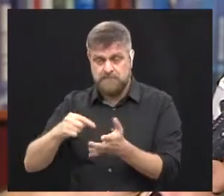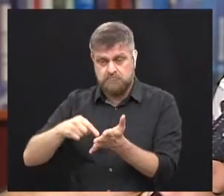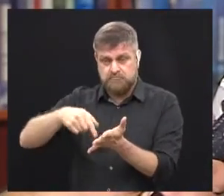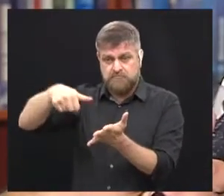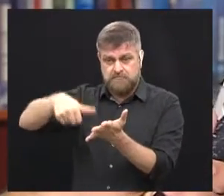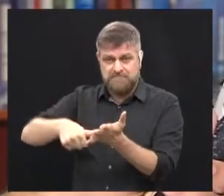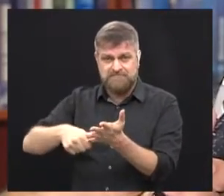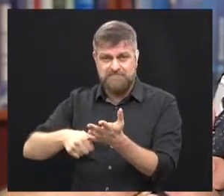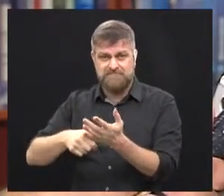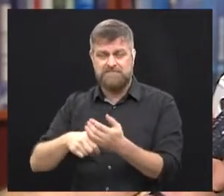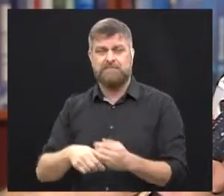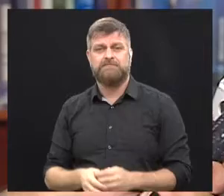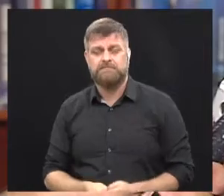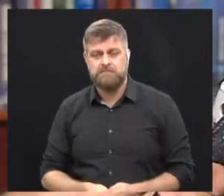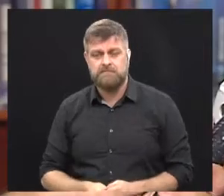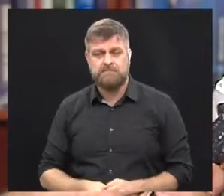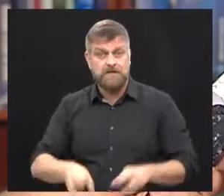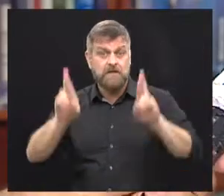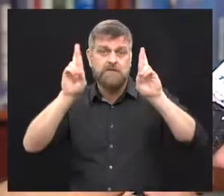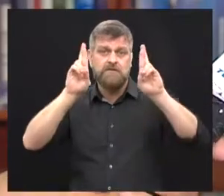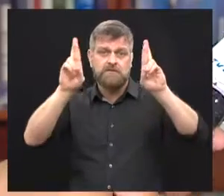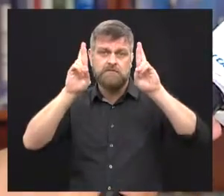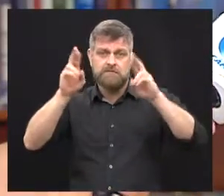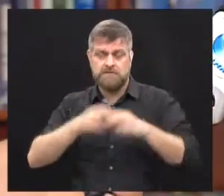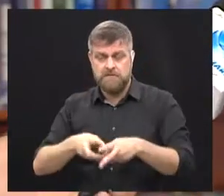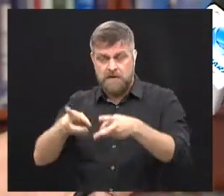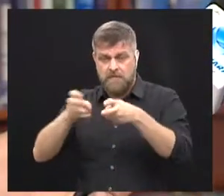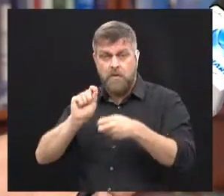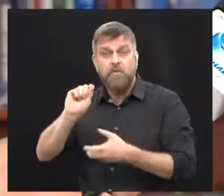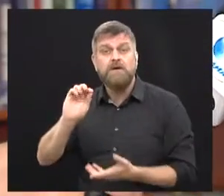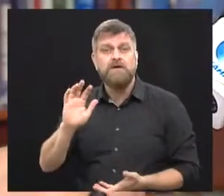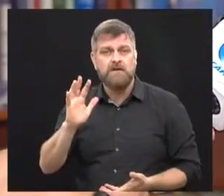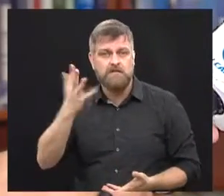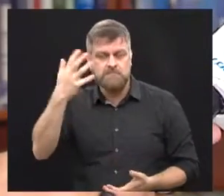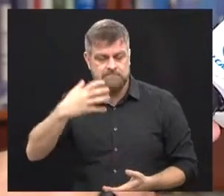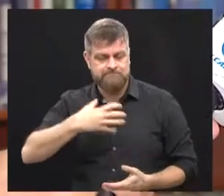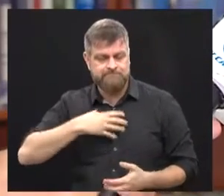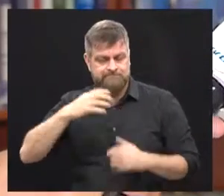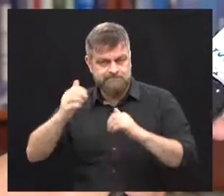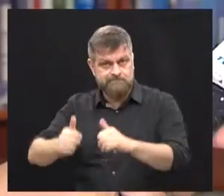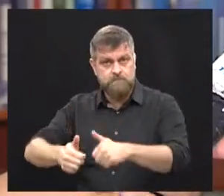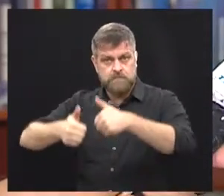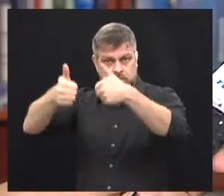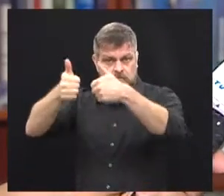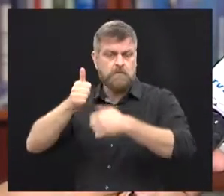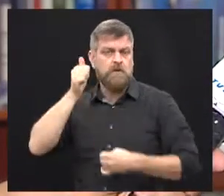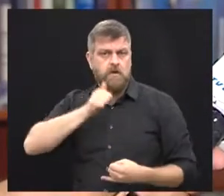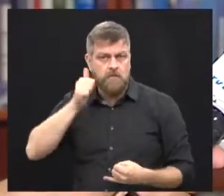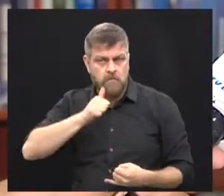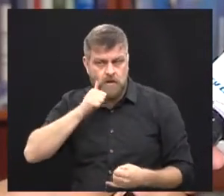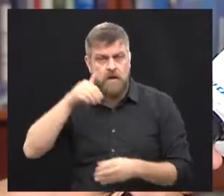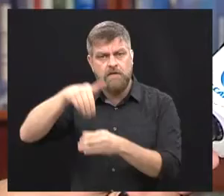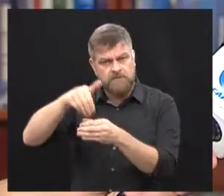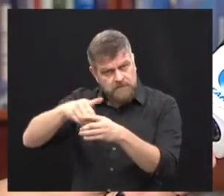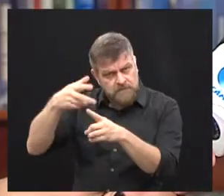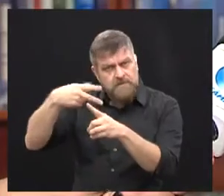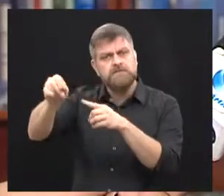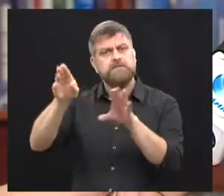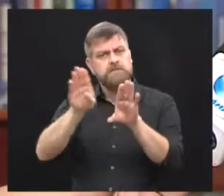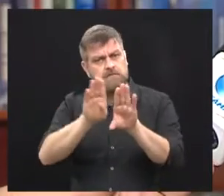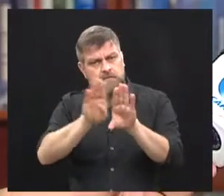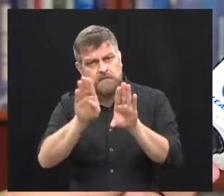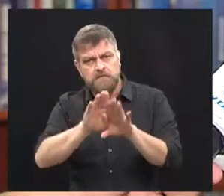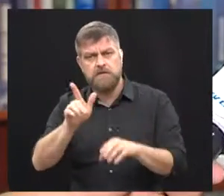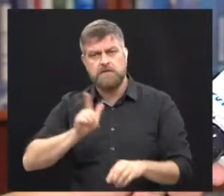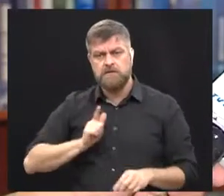trás e passando a torcer, a reconhecer o que aconteceu de maneira positiva, mulheres sendo eleitas,